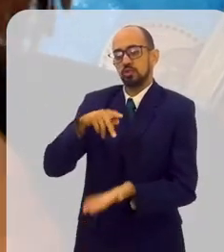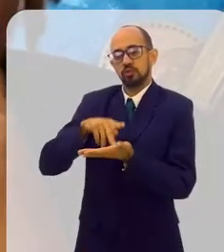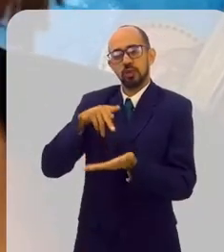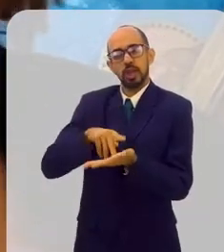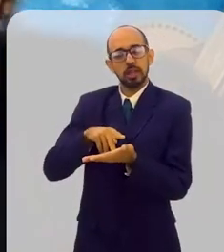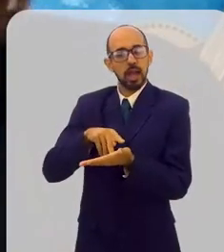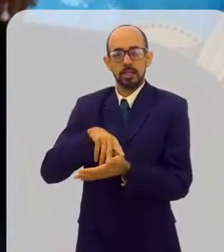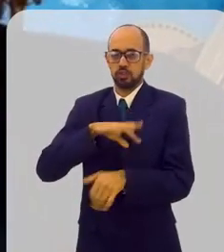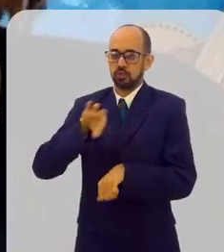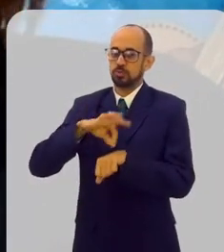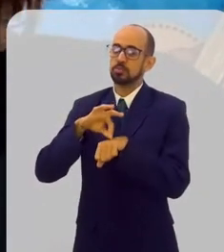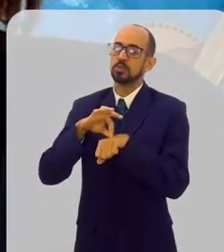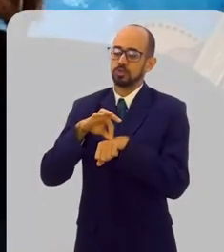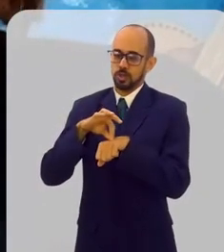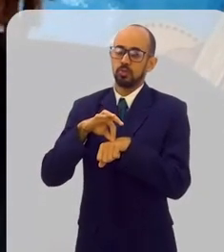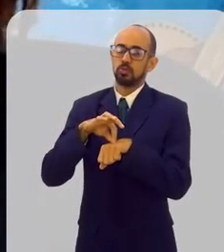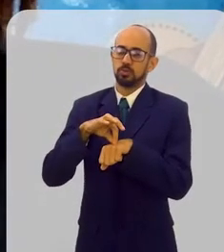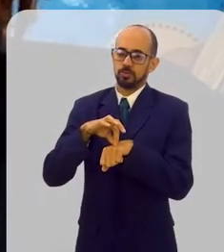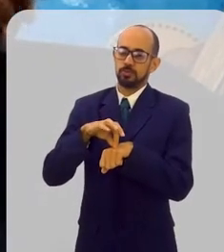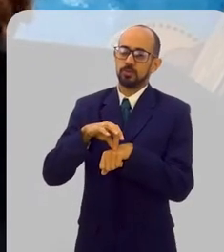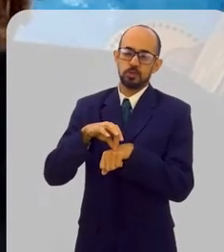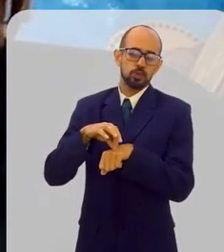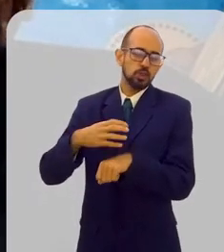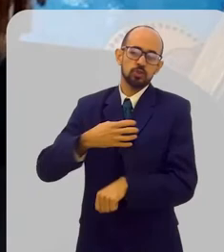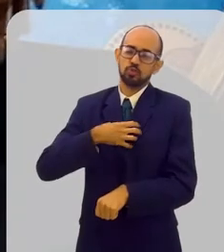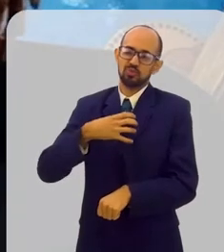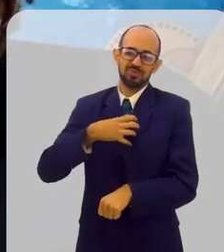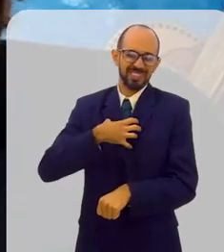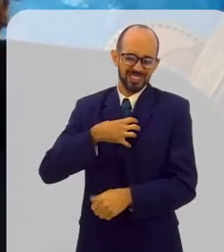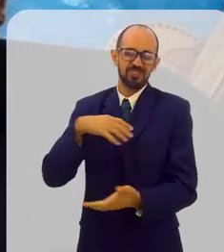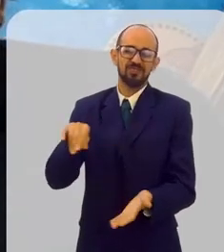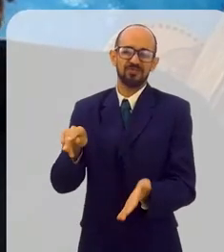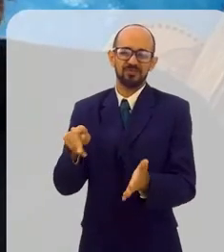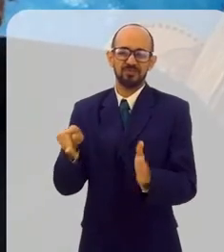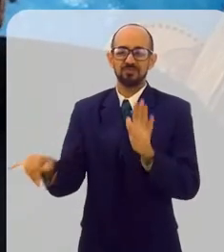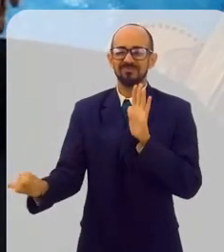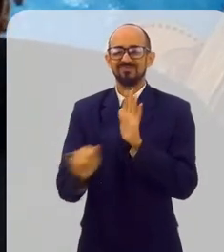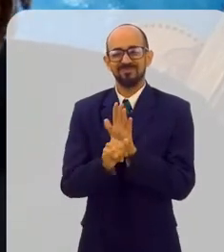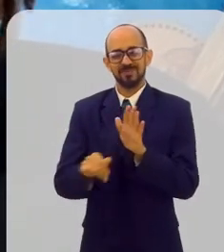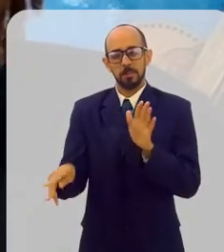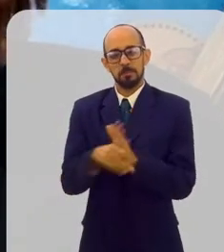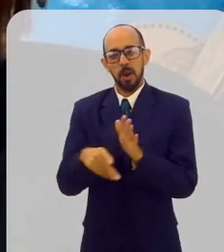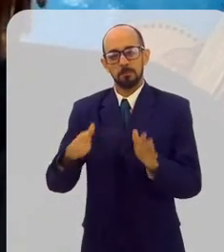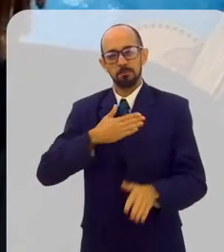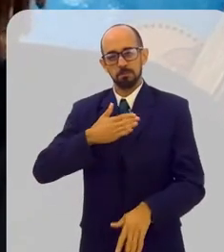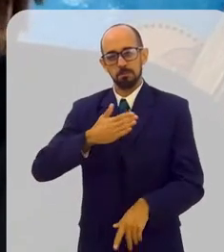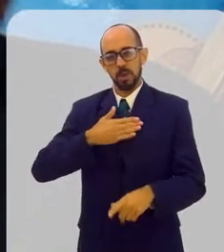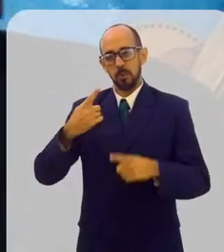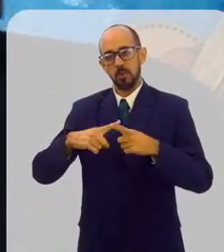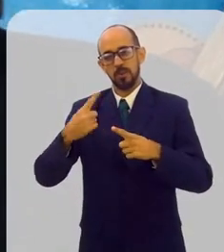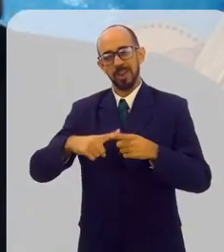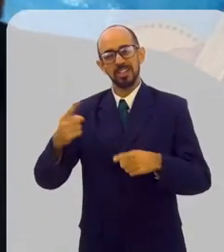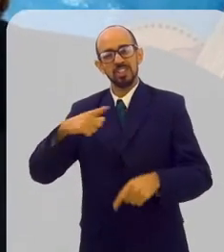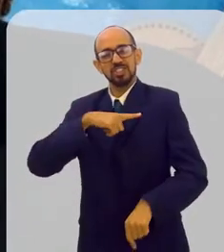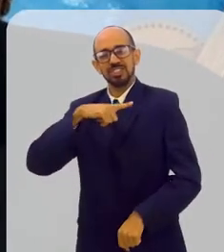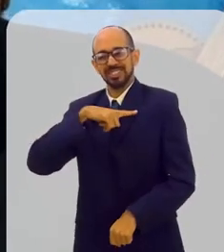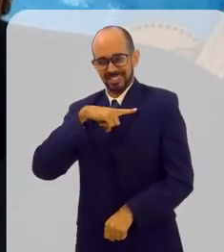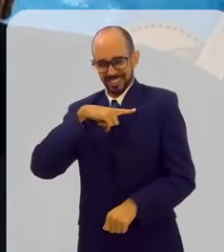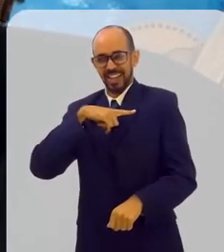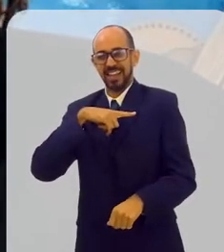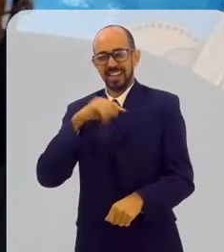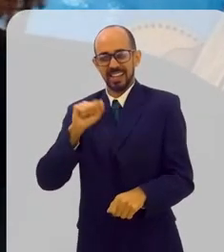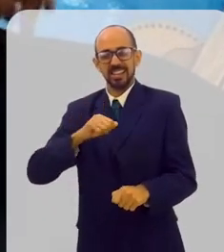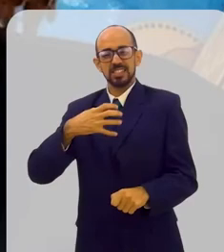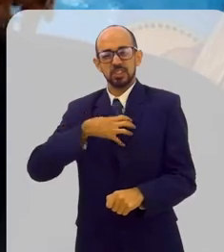Eu me sinto muito capixaba. É uma coisa absurda. E eu acho que capixabas, no geral, fazem essa demarcação,